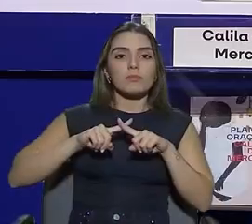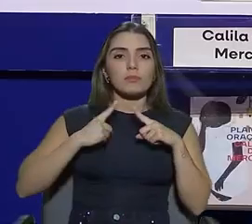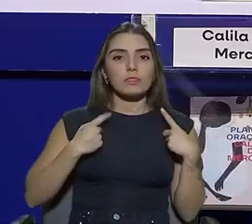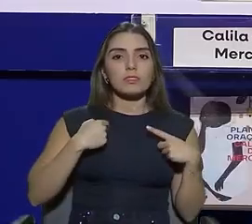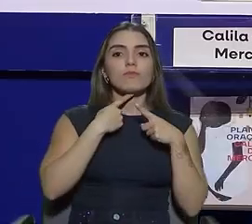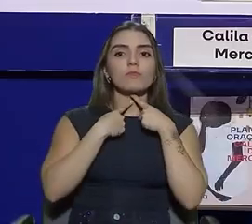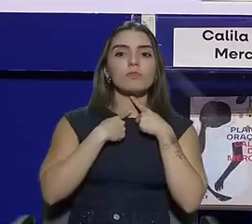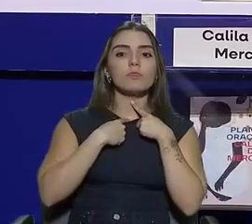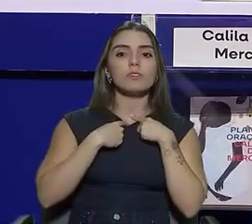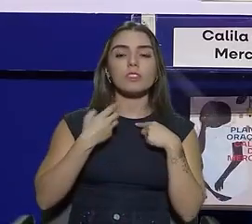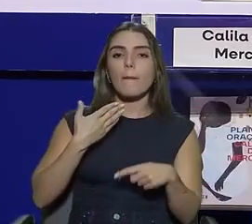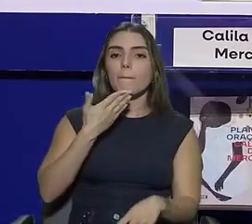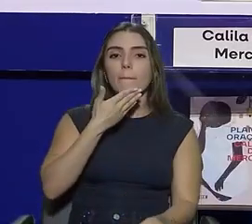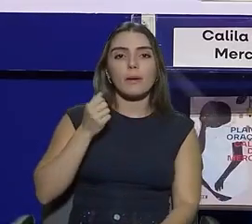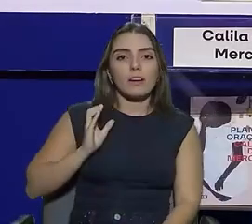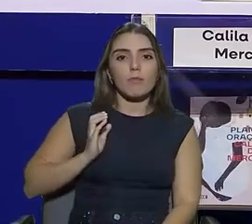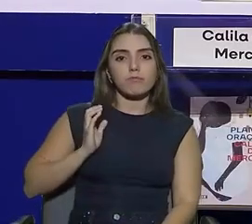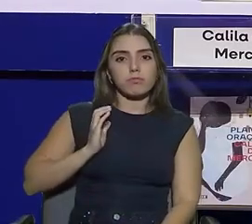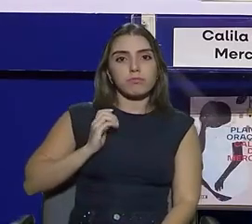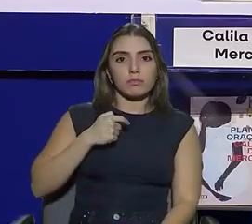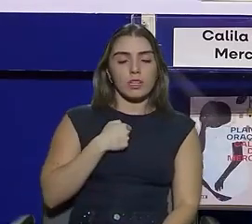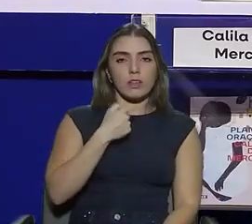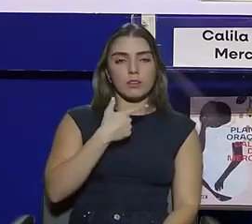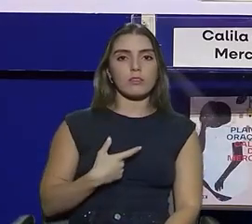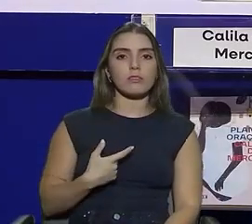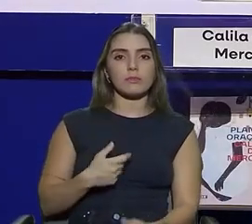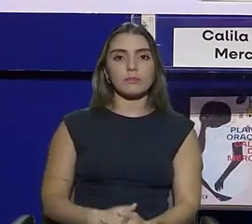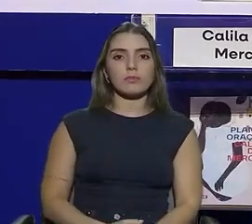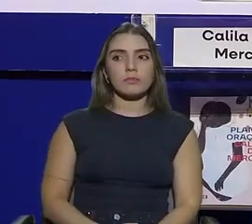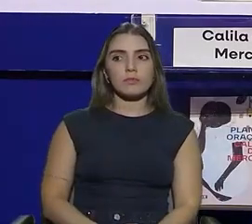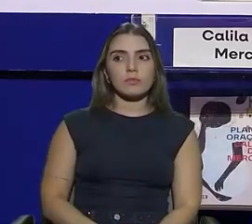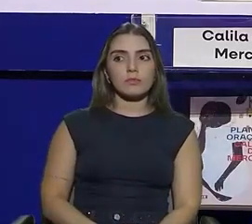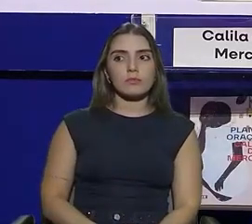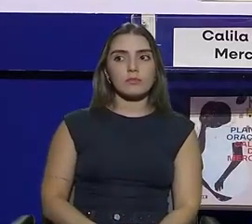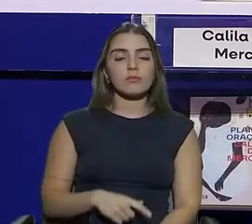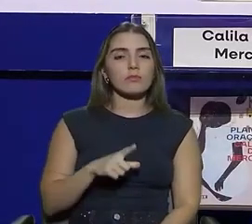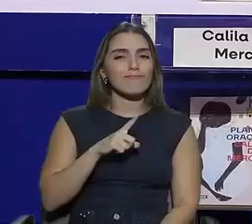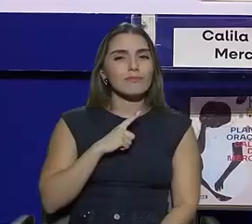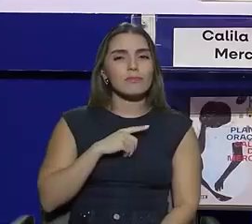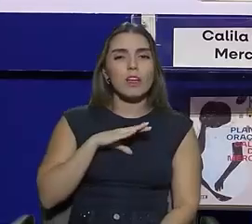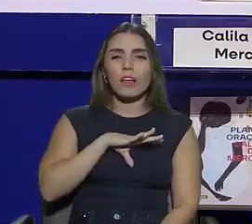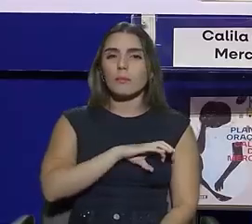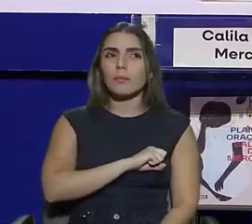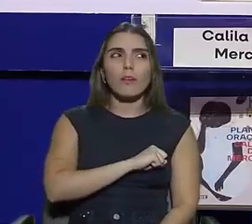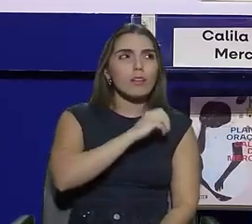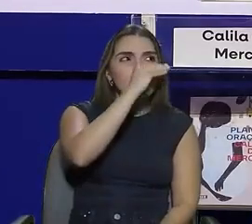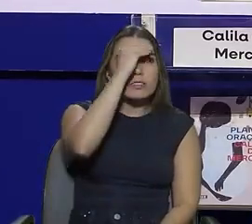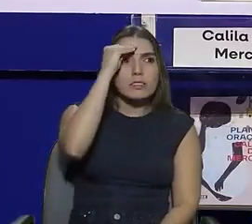enriquece. Aí ele diz, tive uns dinheiros perdidos, tive uns amores